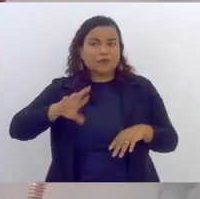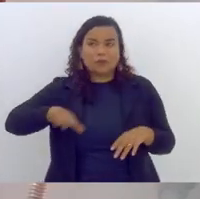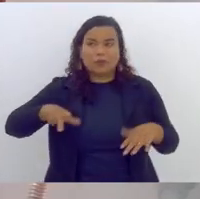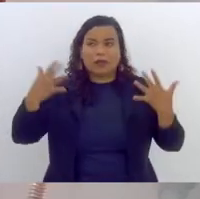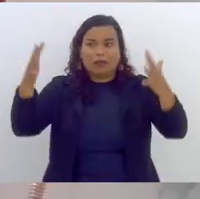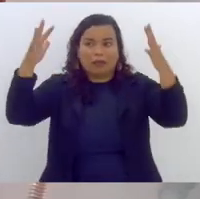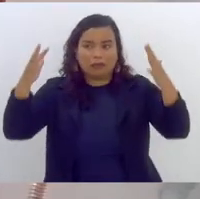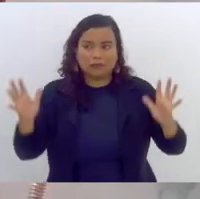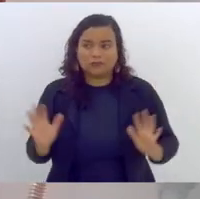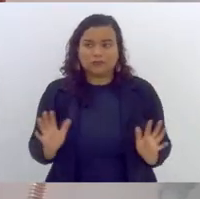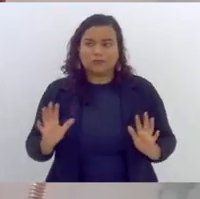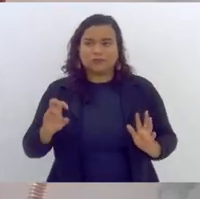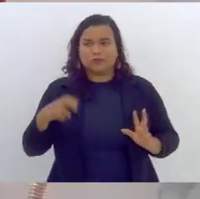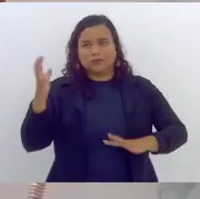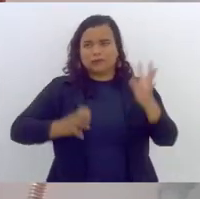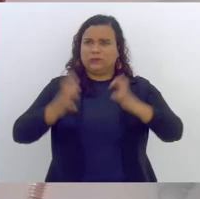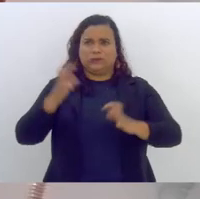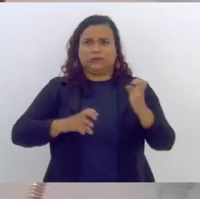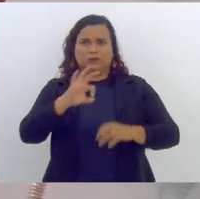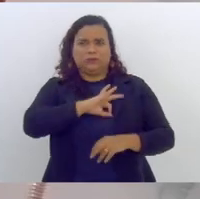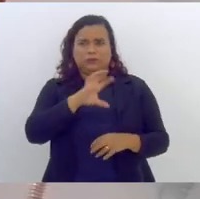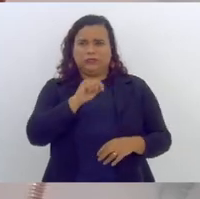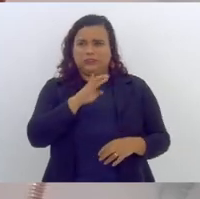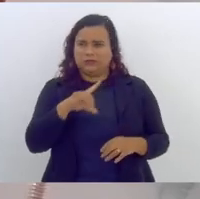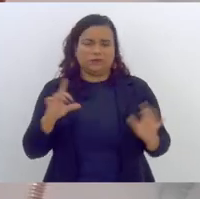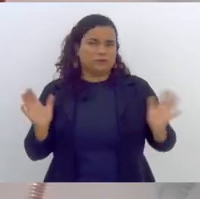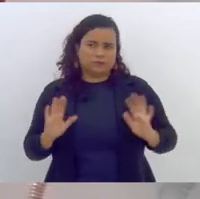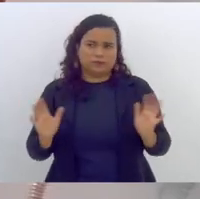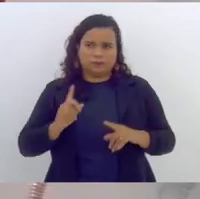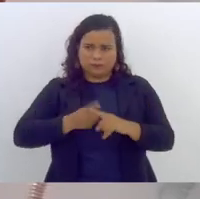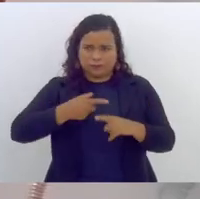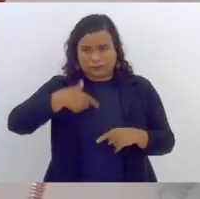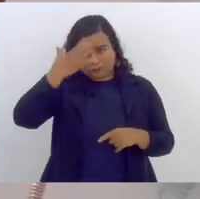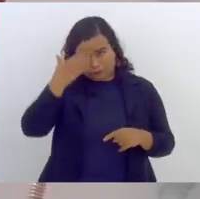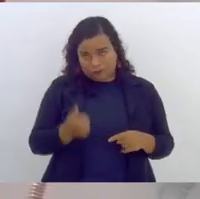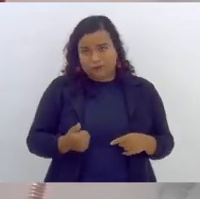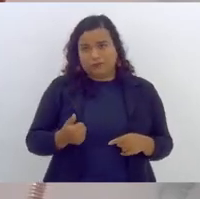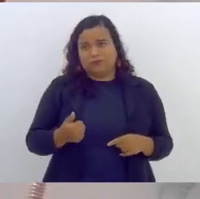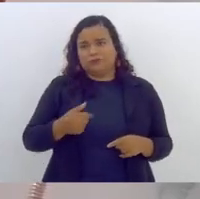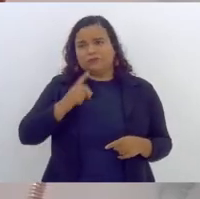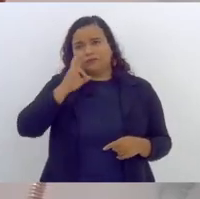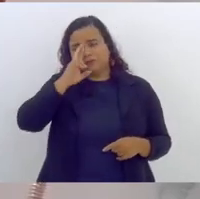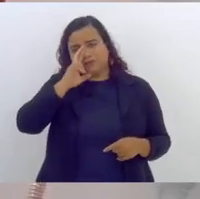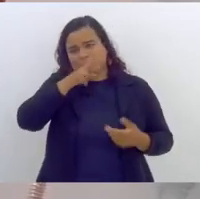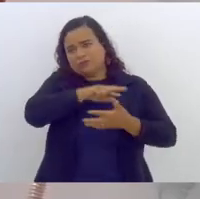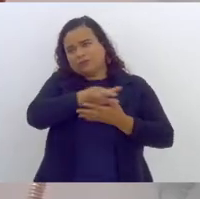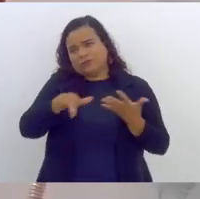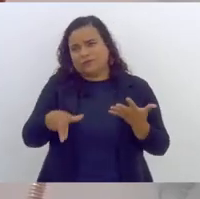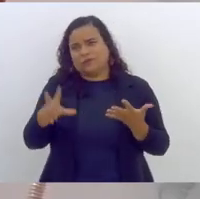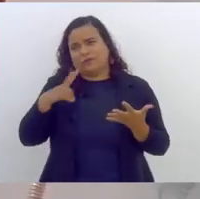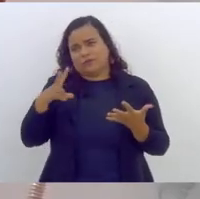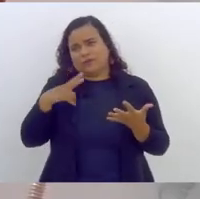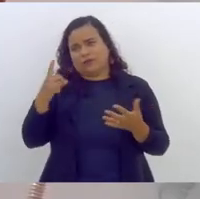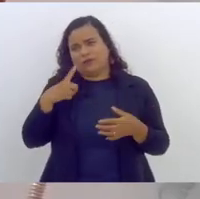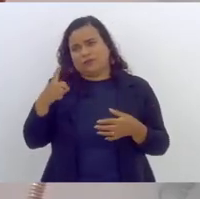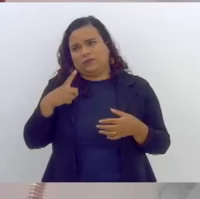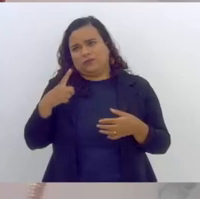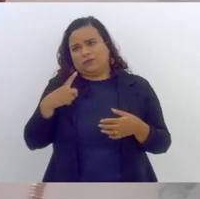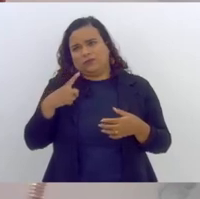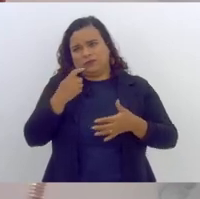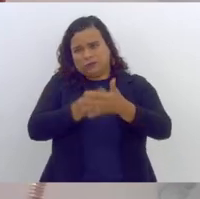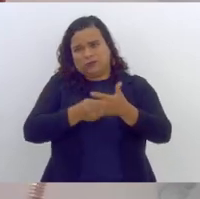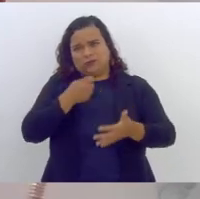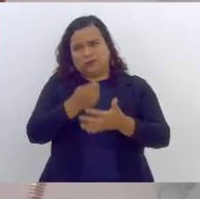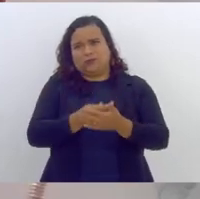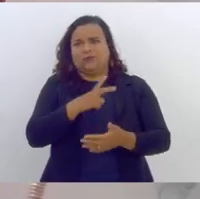sem querer confrontar sobretudo a polícia civil até porque sei dos perigos individuais que se correm num confronto dessa